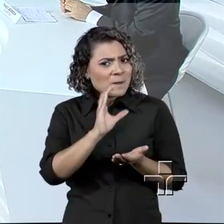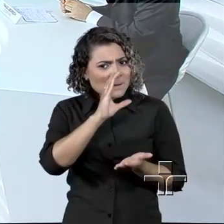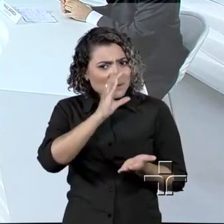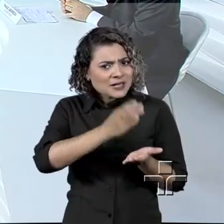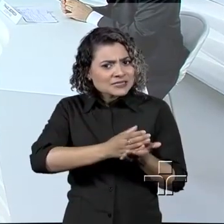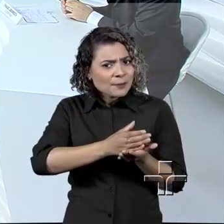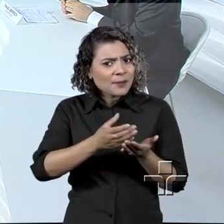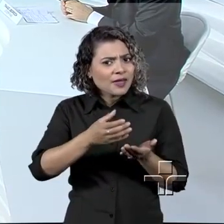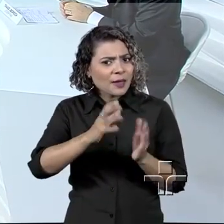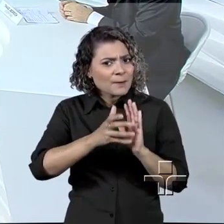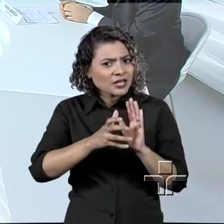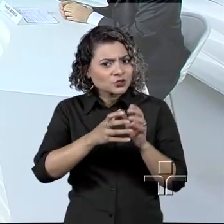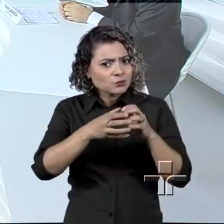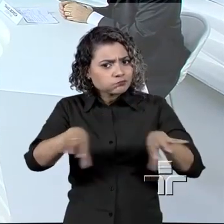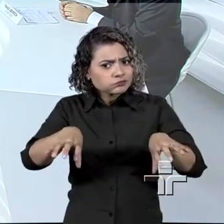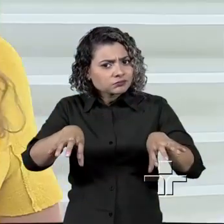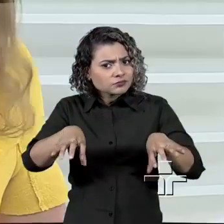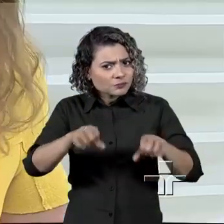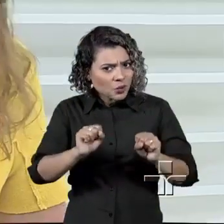momento como esse?